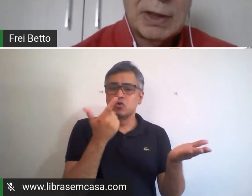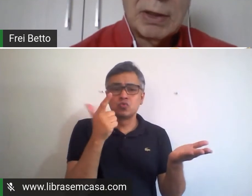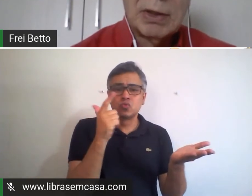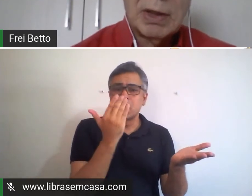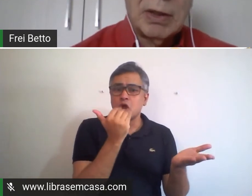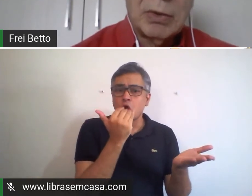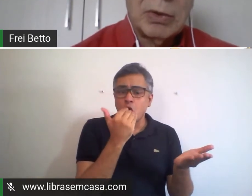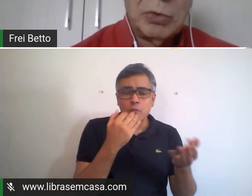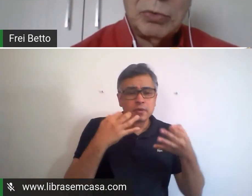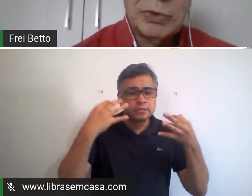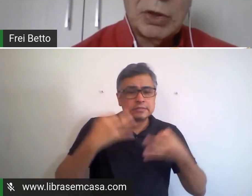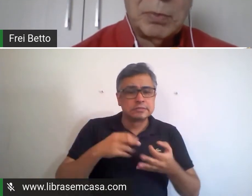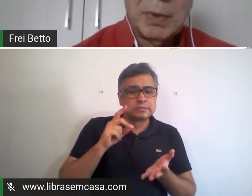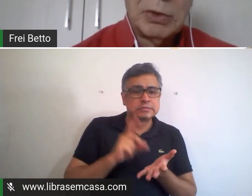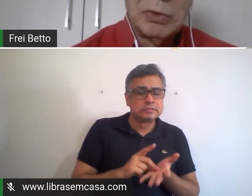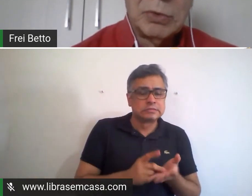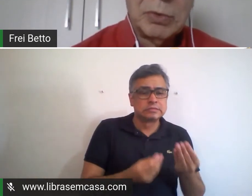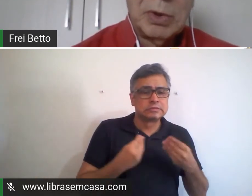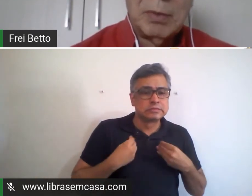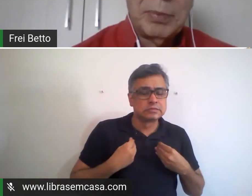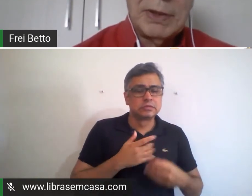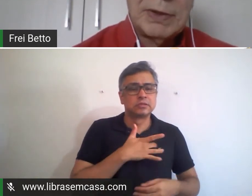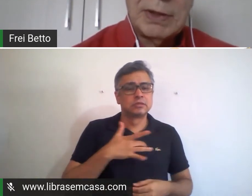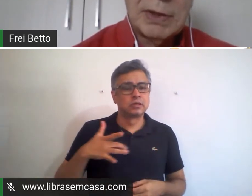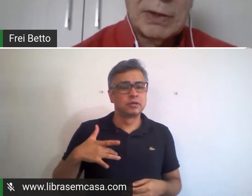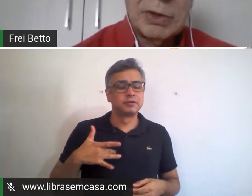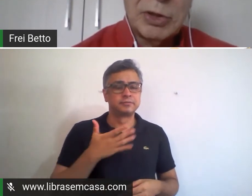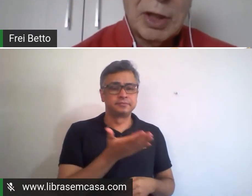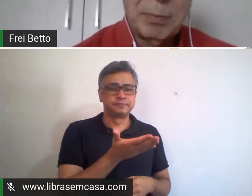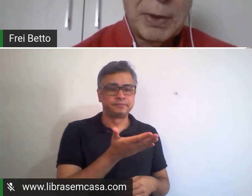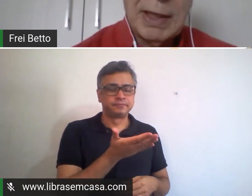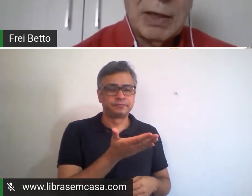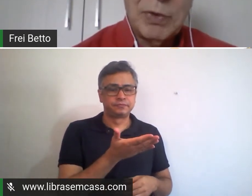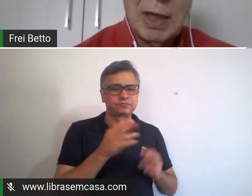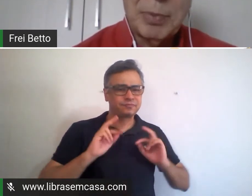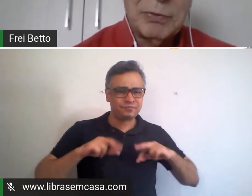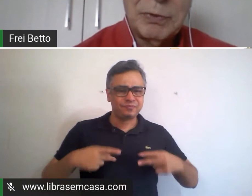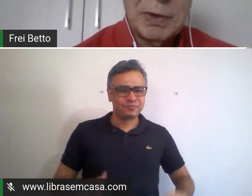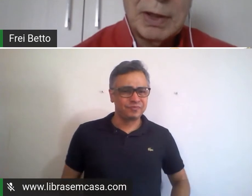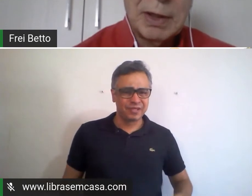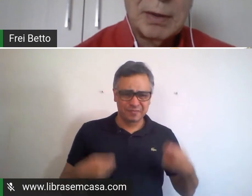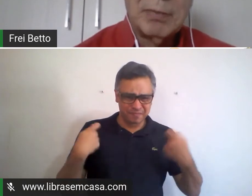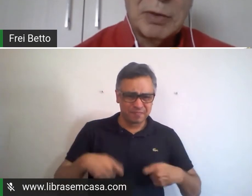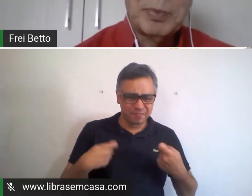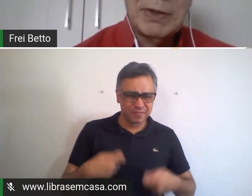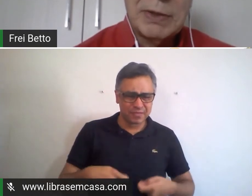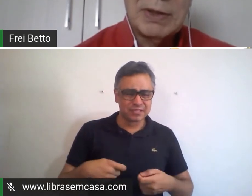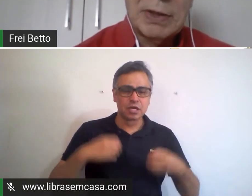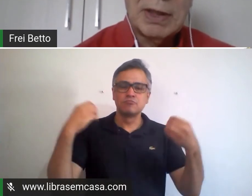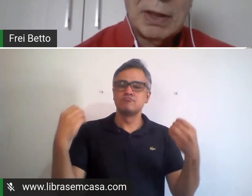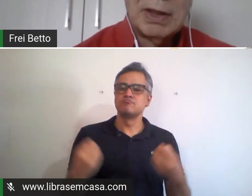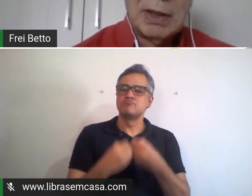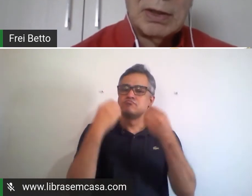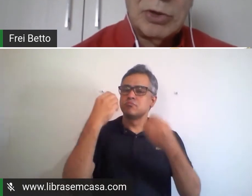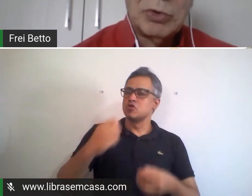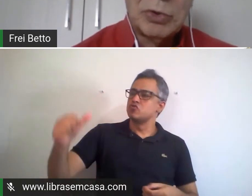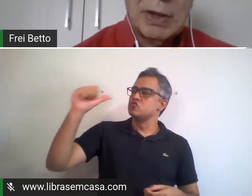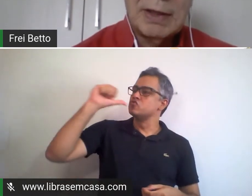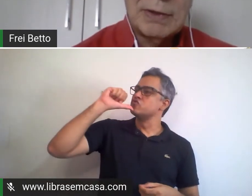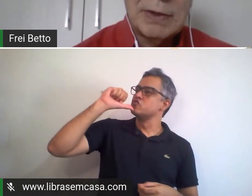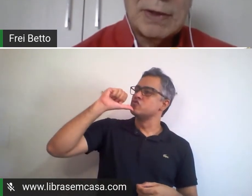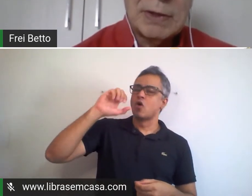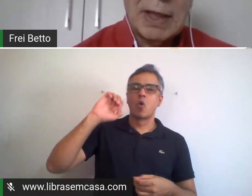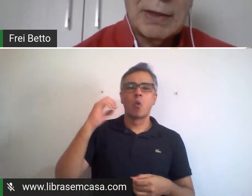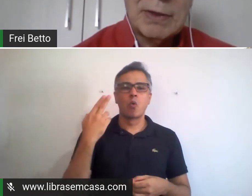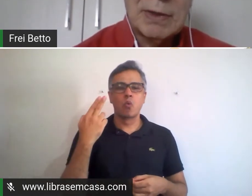essenciais. Nenhum ser humano precisa de champanhe e caviar para viver, mas precisa de